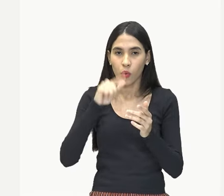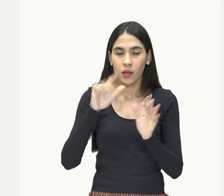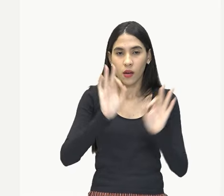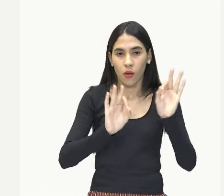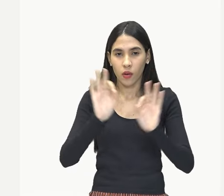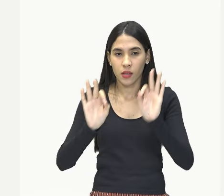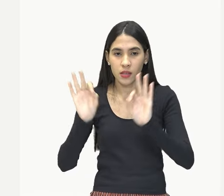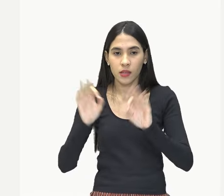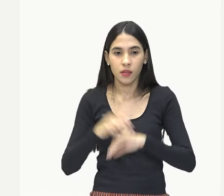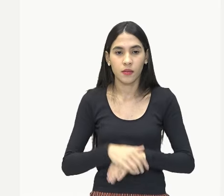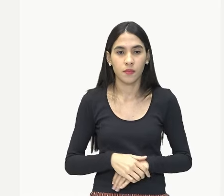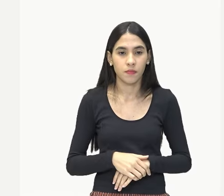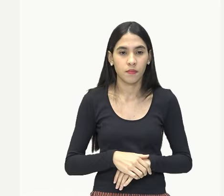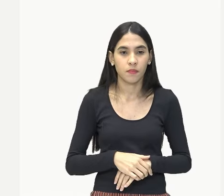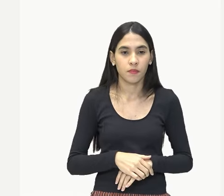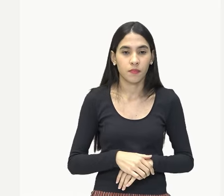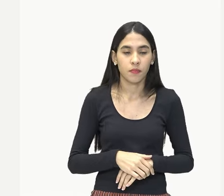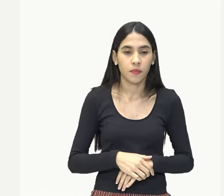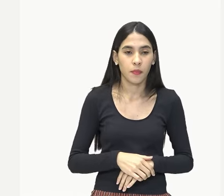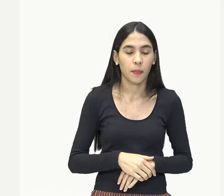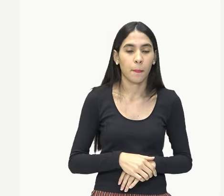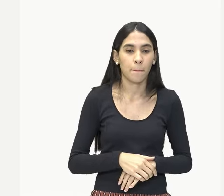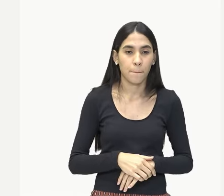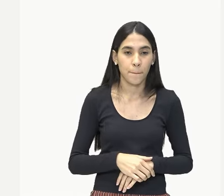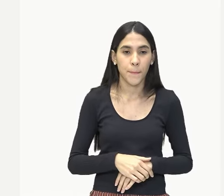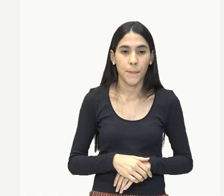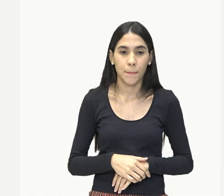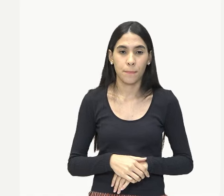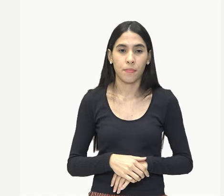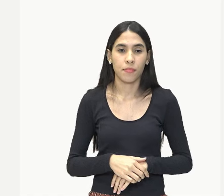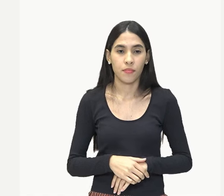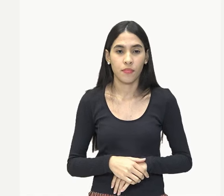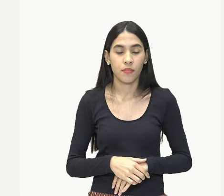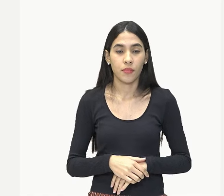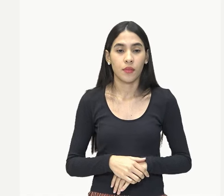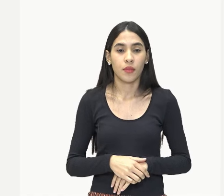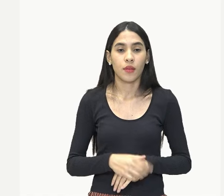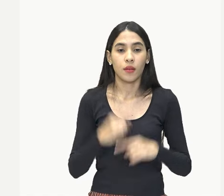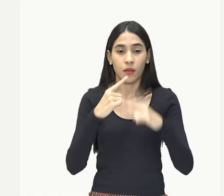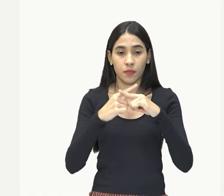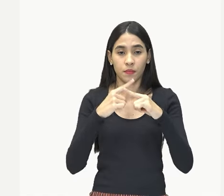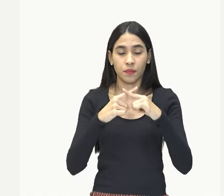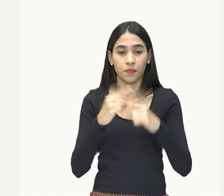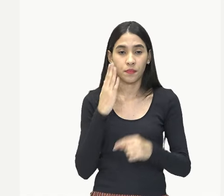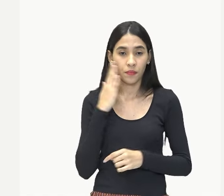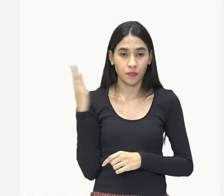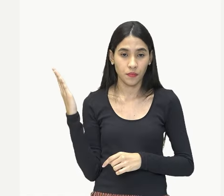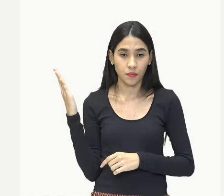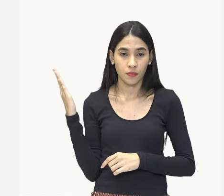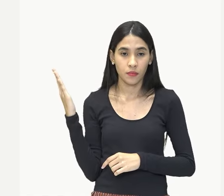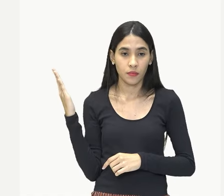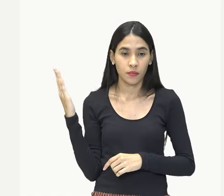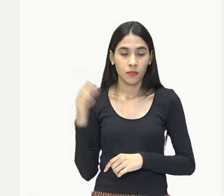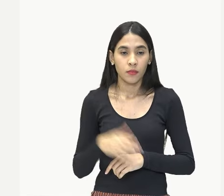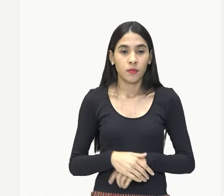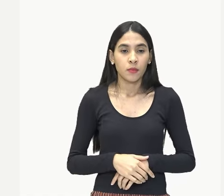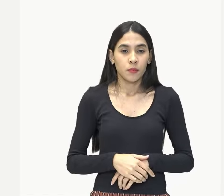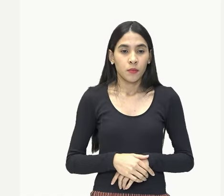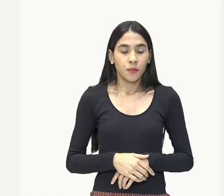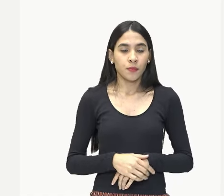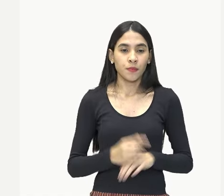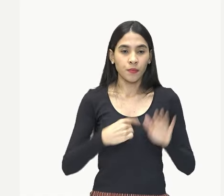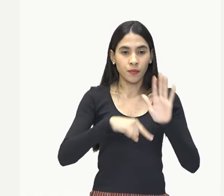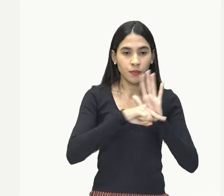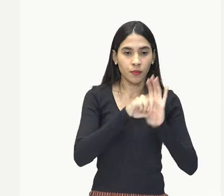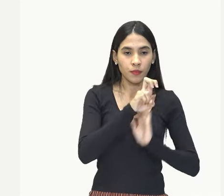esse monômio aqui é negativo e este aqui também. Eu tenho a multiplicação de dois monômios aí que possuem um sinal de menos na